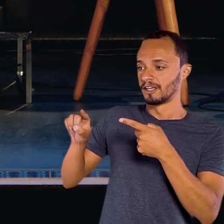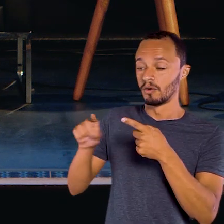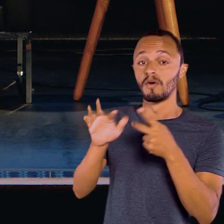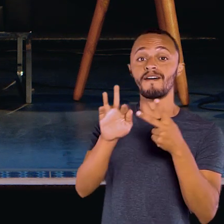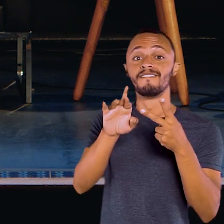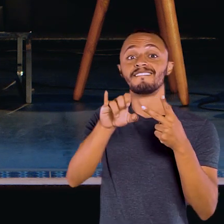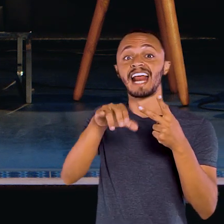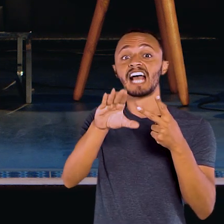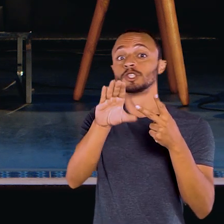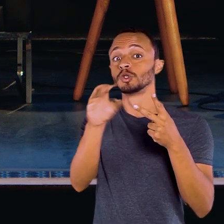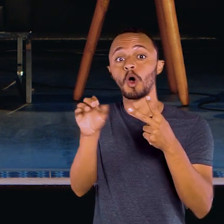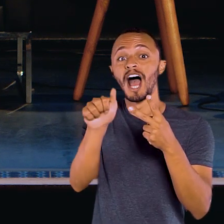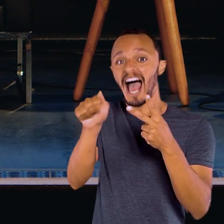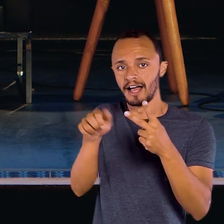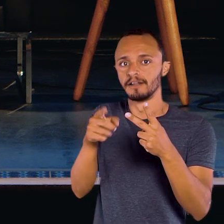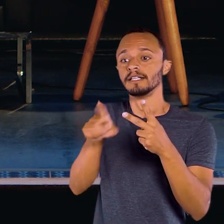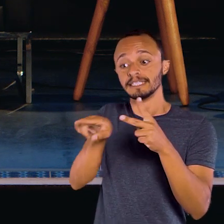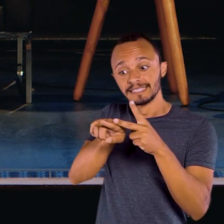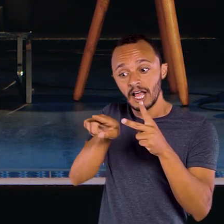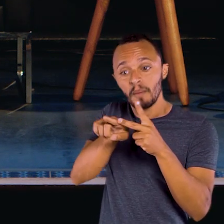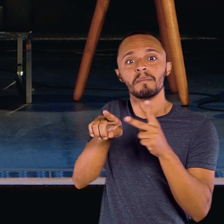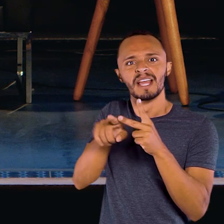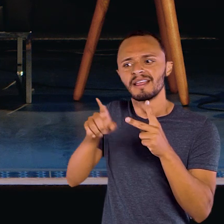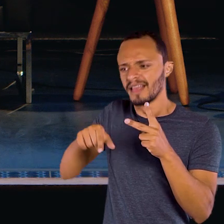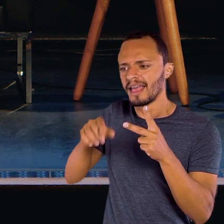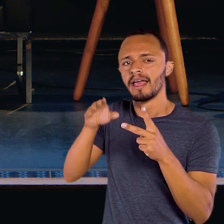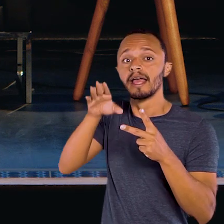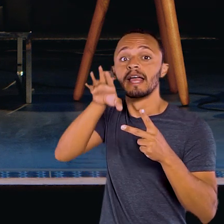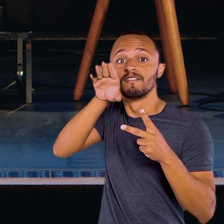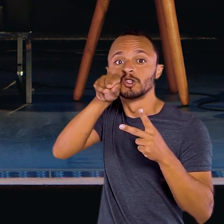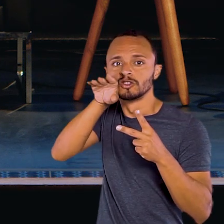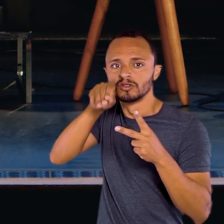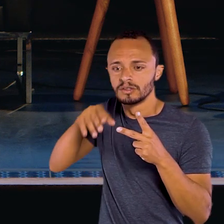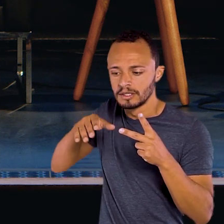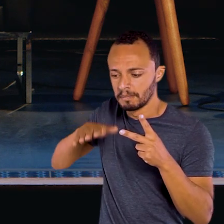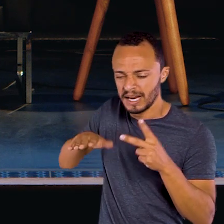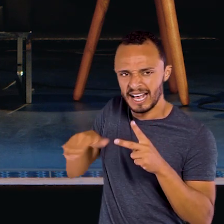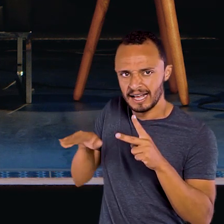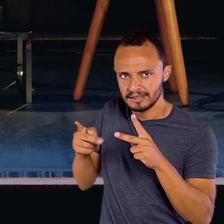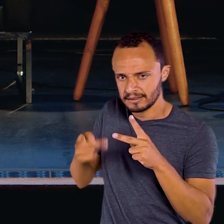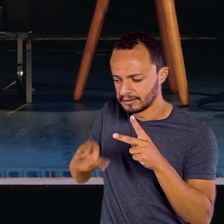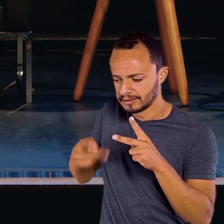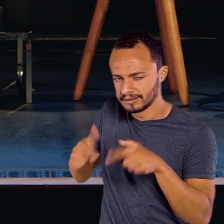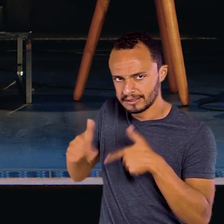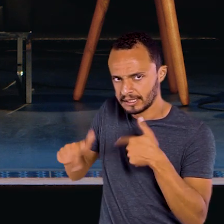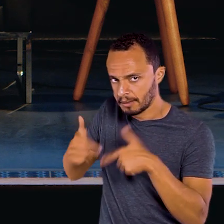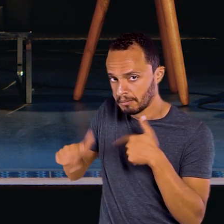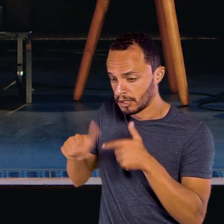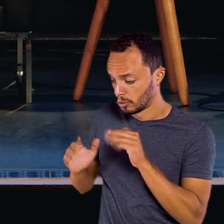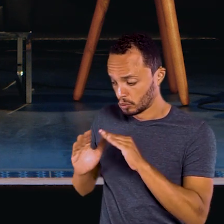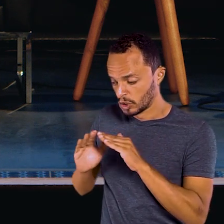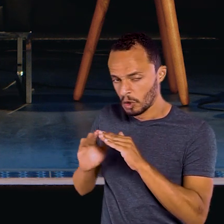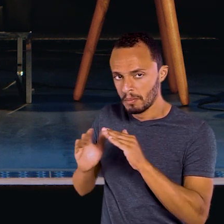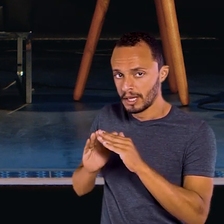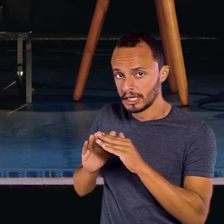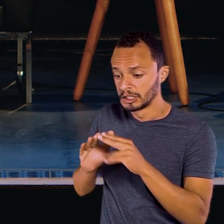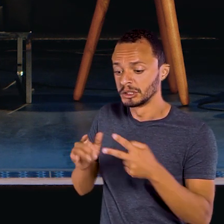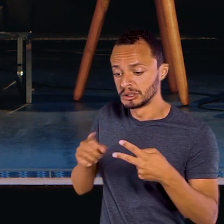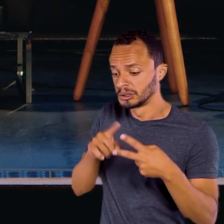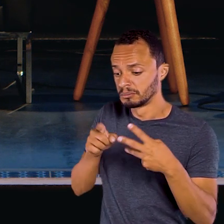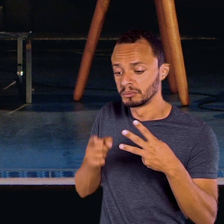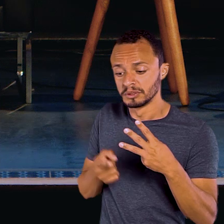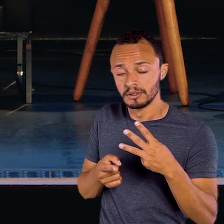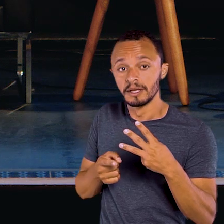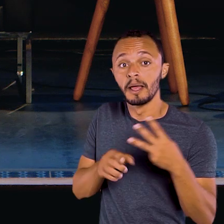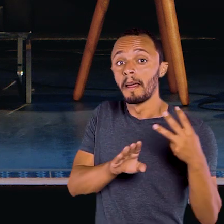teve essa passagem. Então, e também mostrar que, veja bem, a Benedita